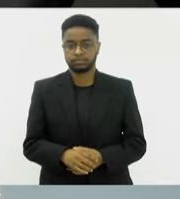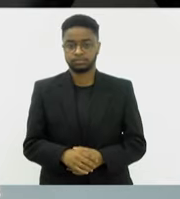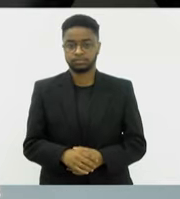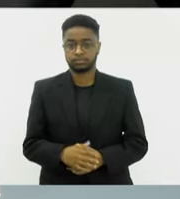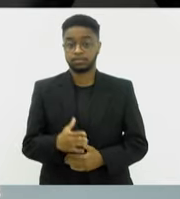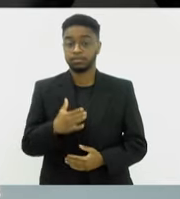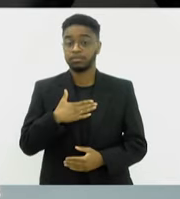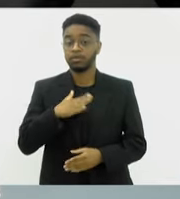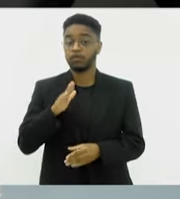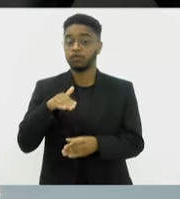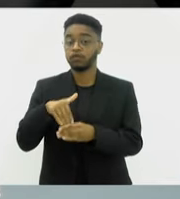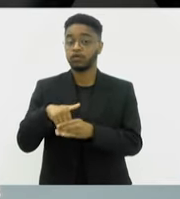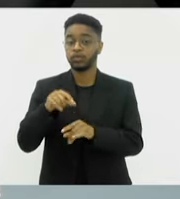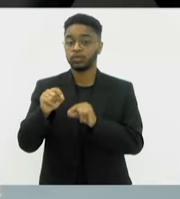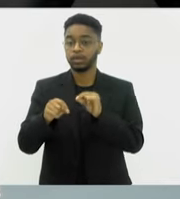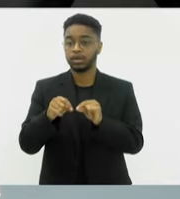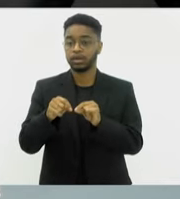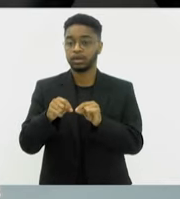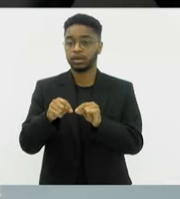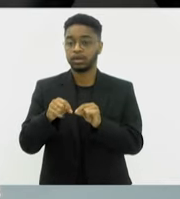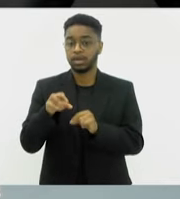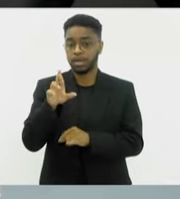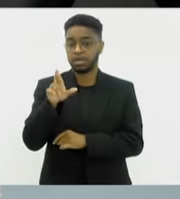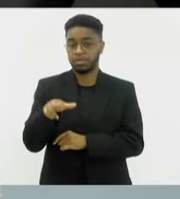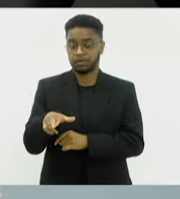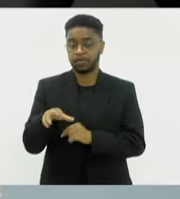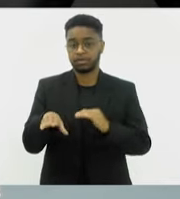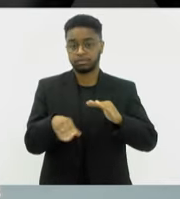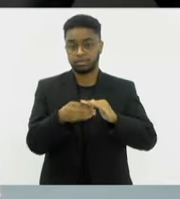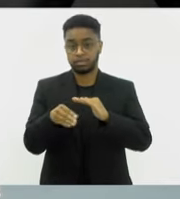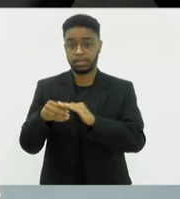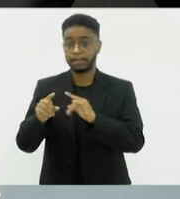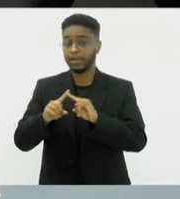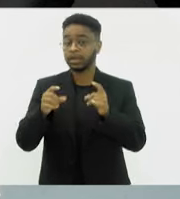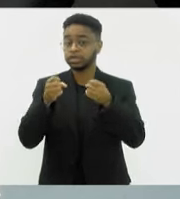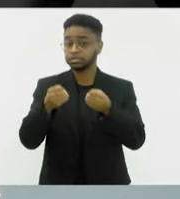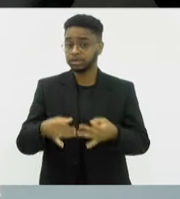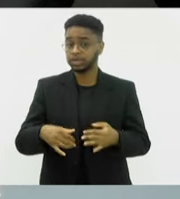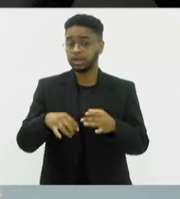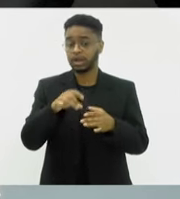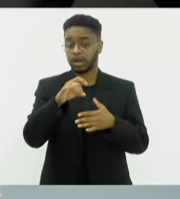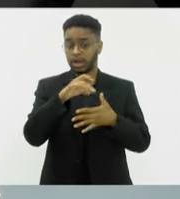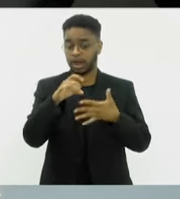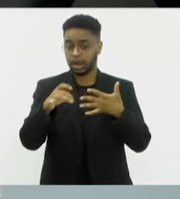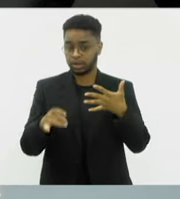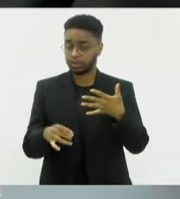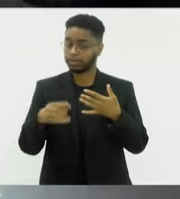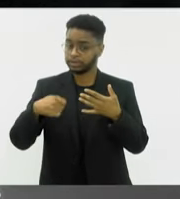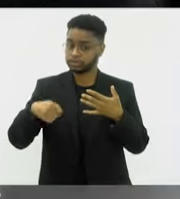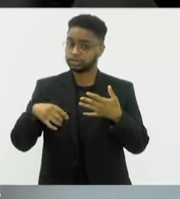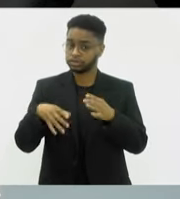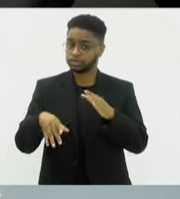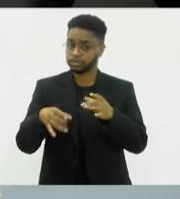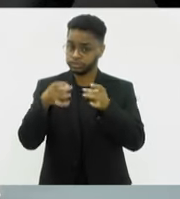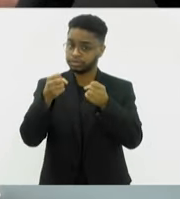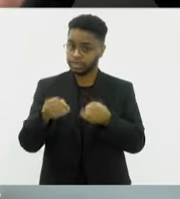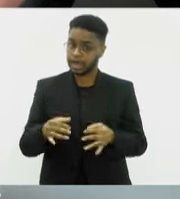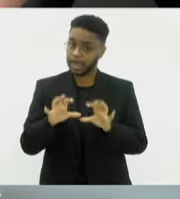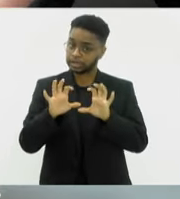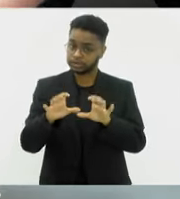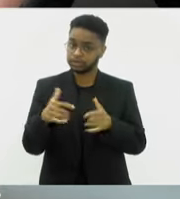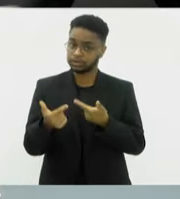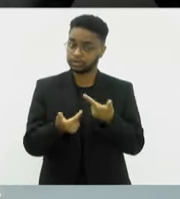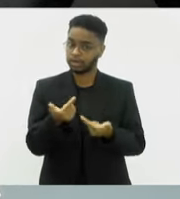Meu voto é para rejeitar todas as emendas. Justifica, pô. Lê uma a uma e justifica. É assim que se faz.